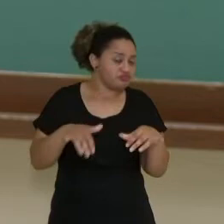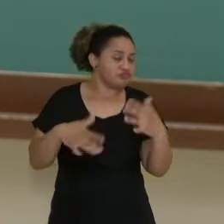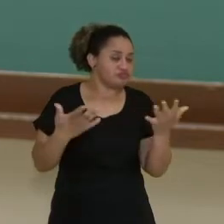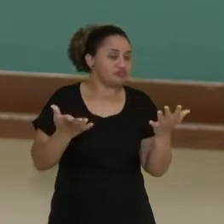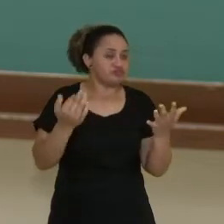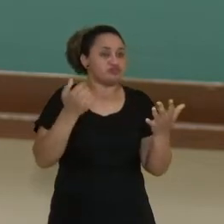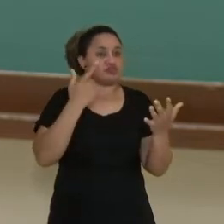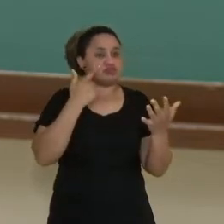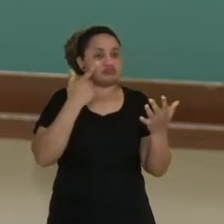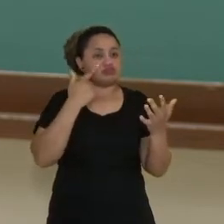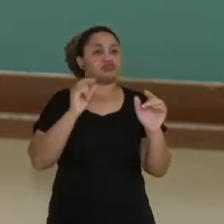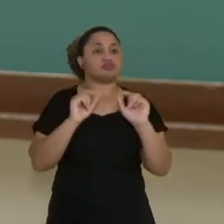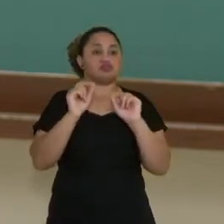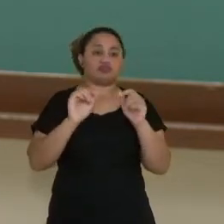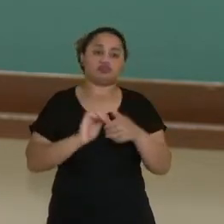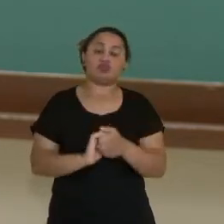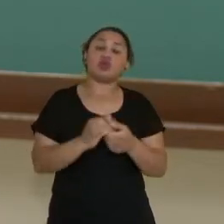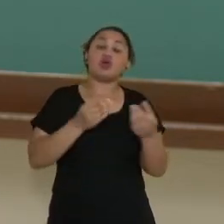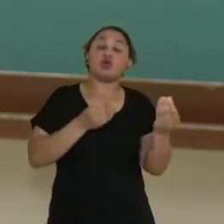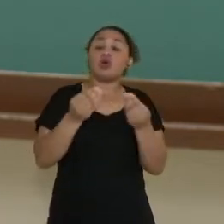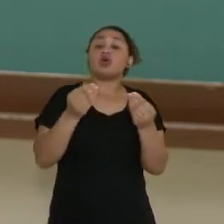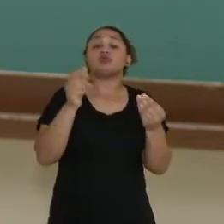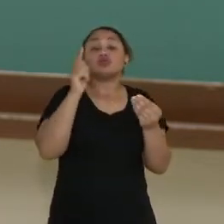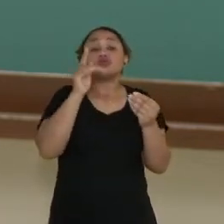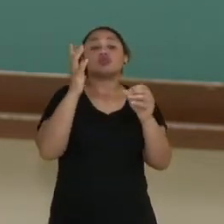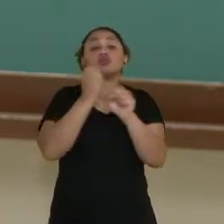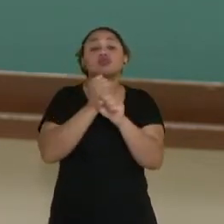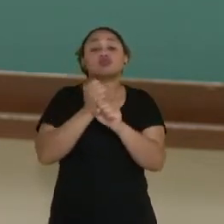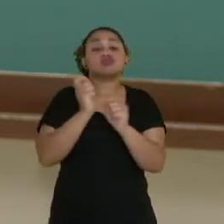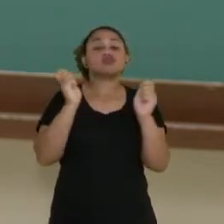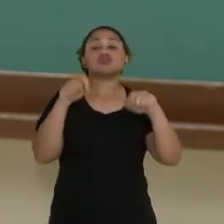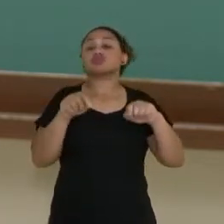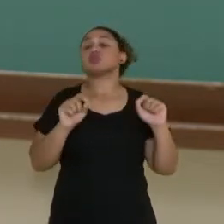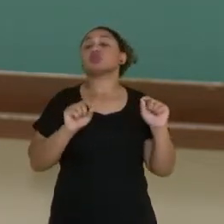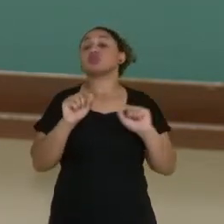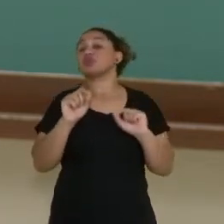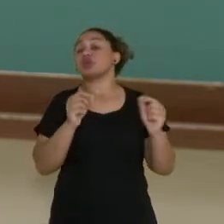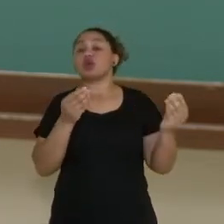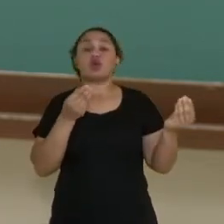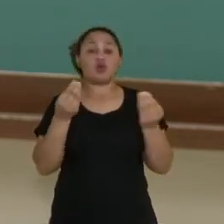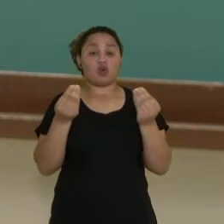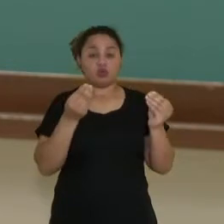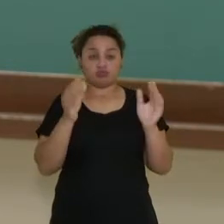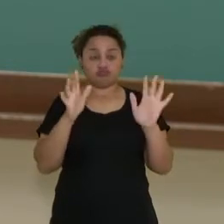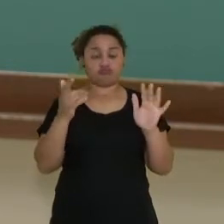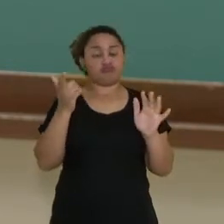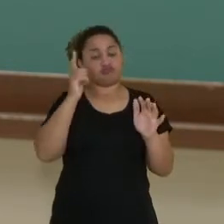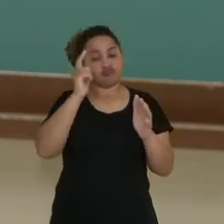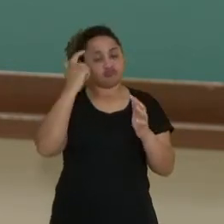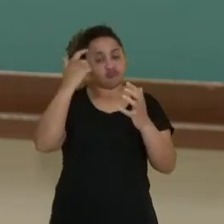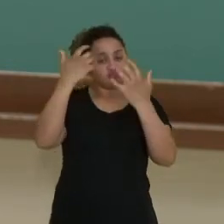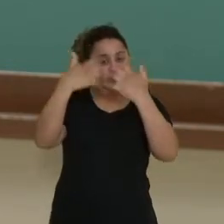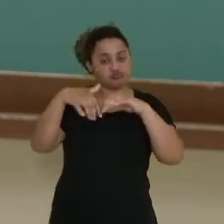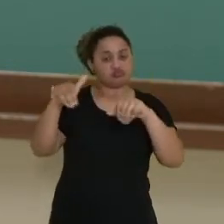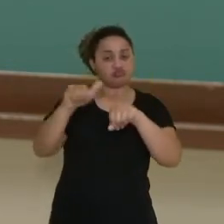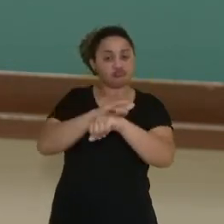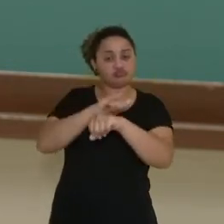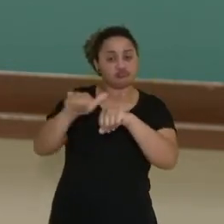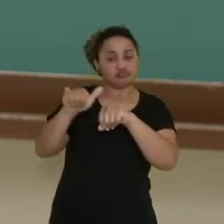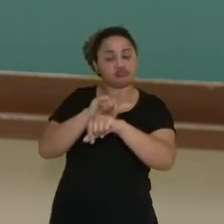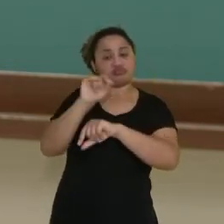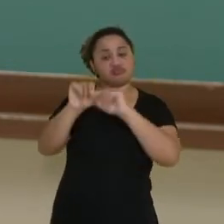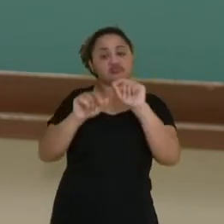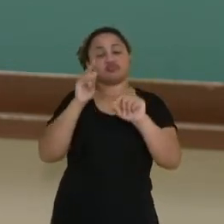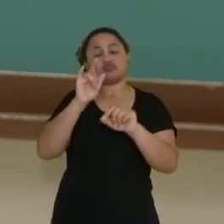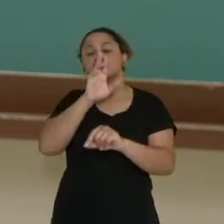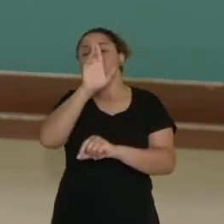lá. Como a gente pode calcular essa probabilidade, né? Será que a gente consegue pensar em alguma estratégia para resolver